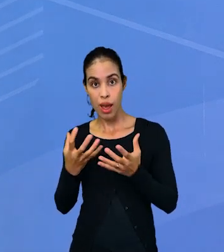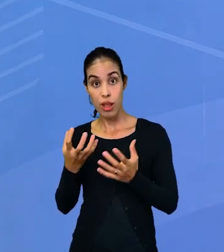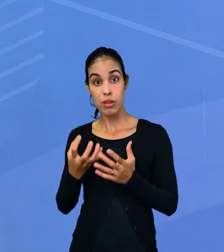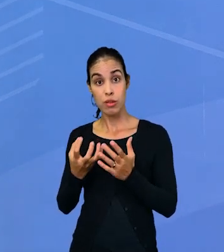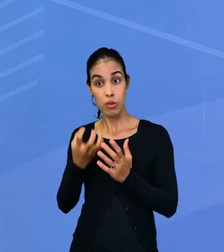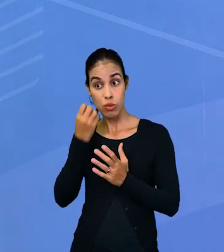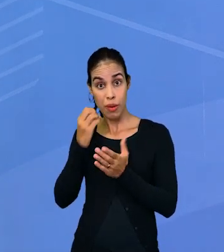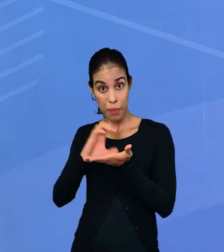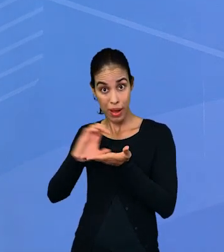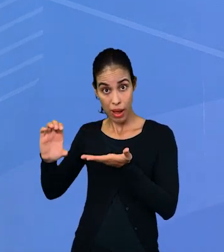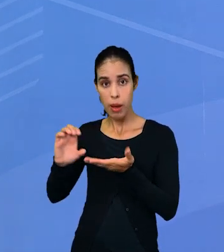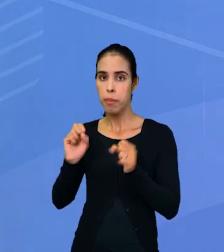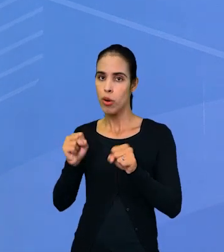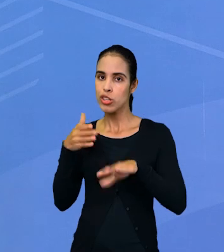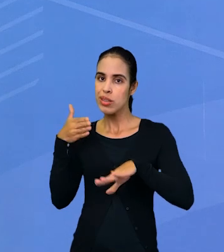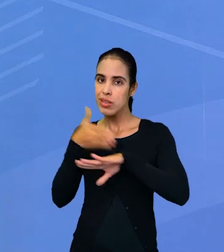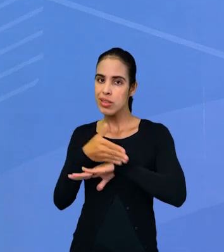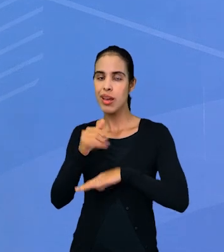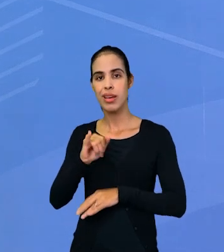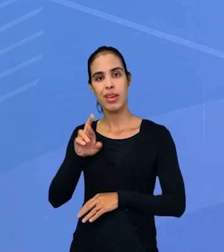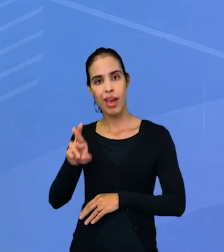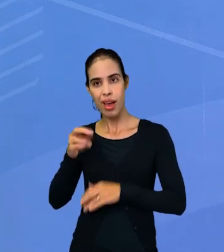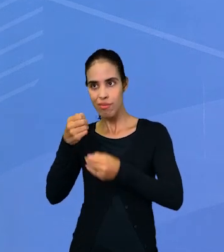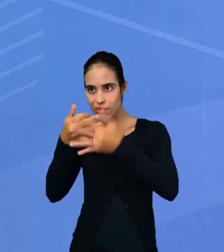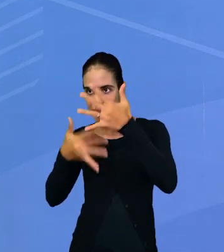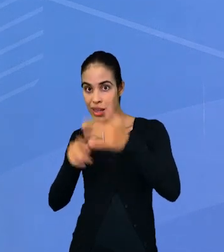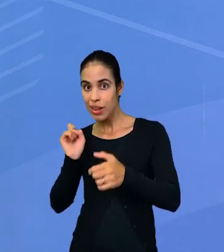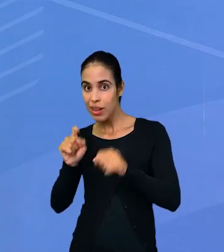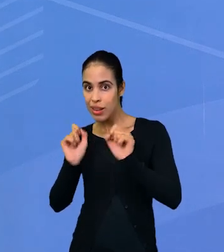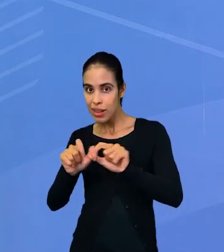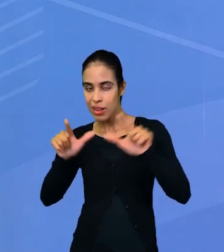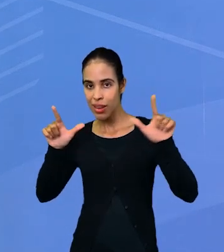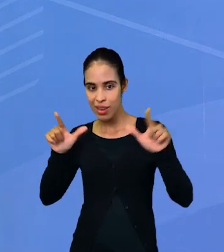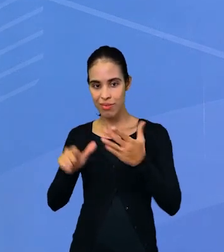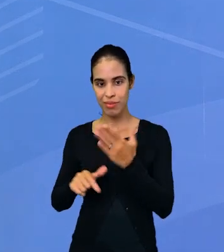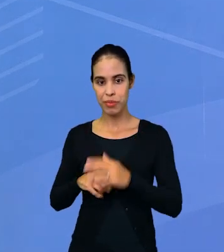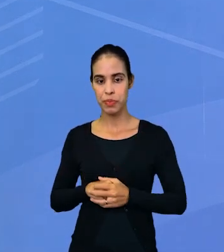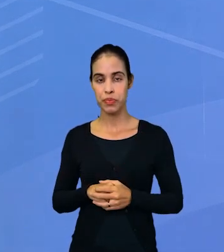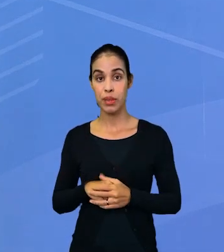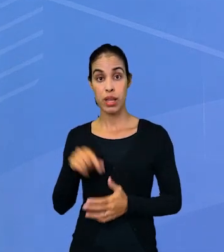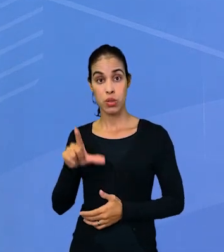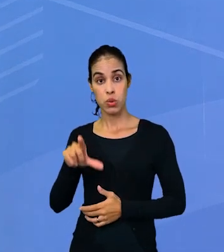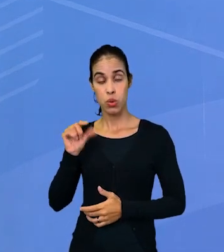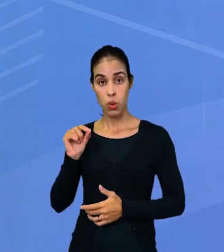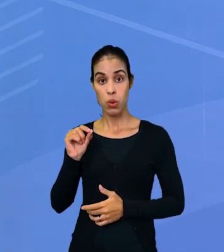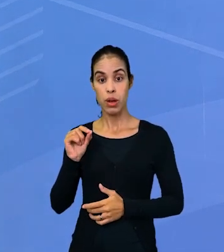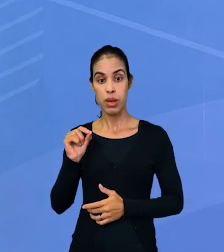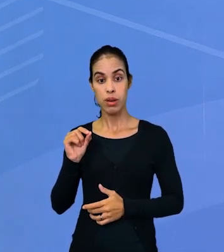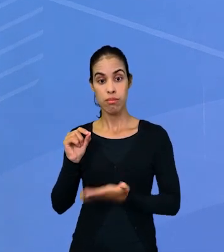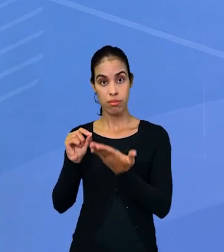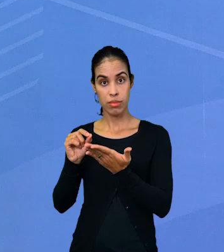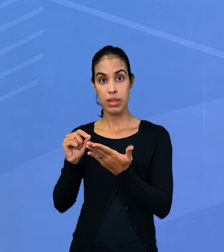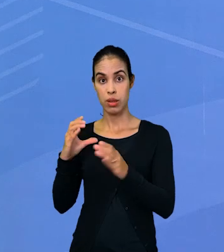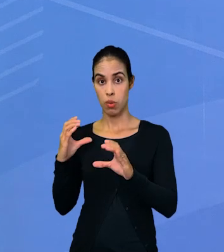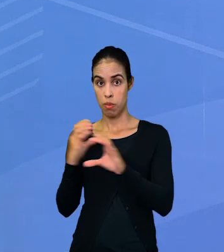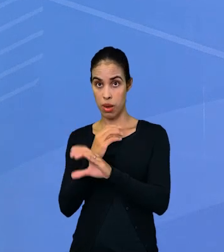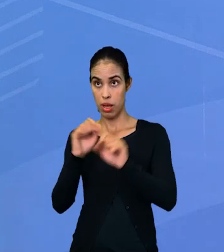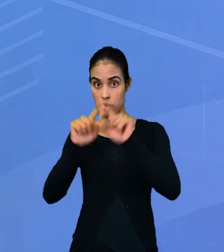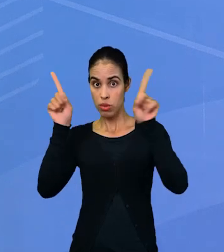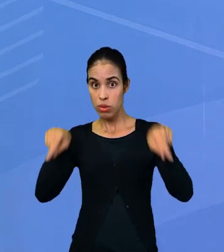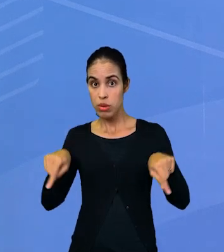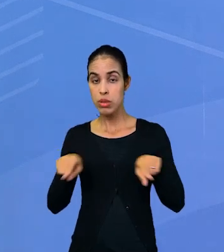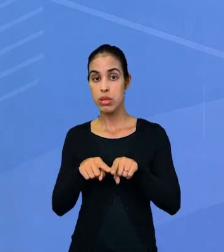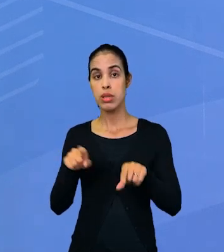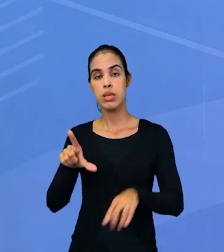contribuir, é só acessar a seção de doações do programa na Receita Federal e clicar em Fundo da Infância. A opção só está disponível no